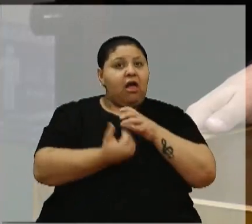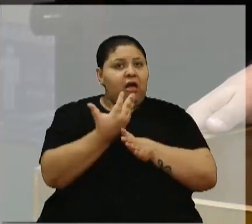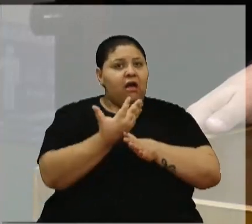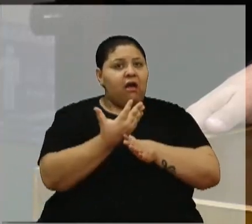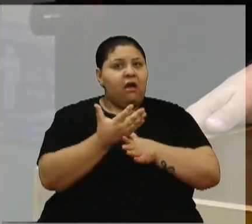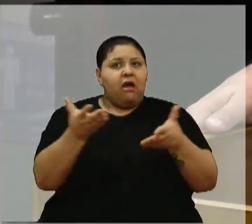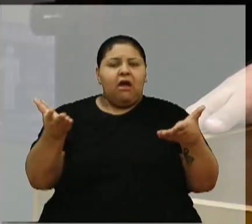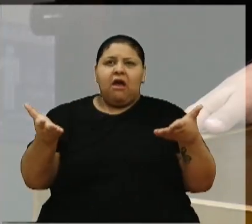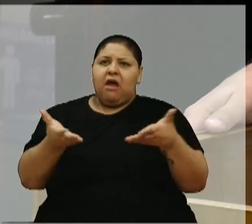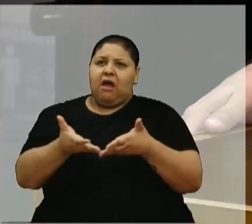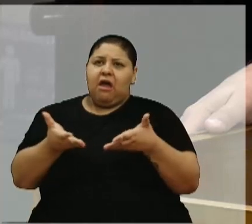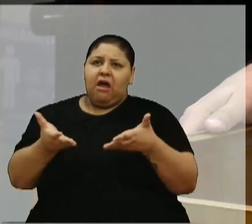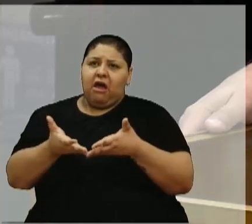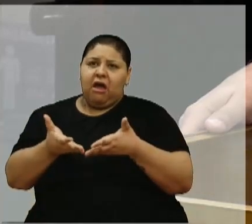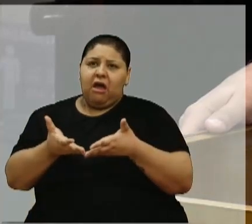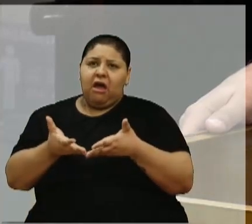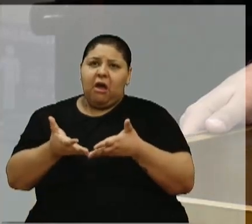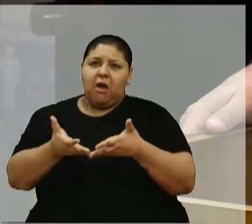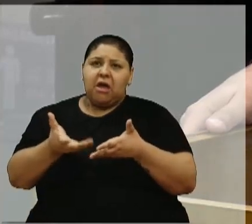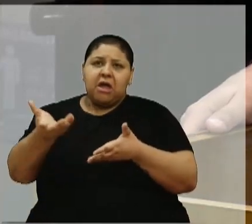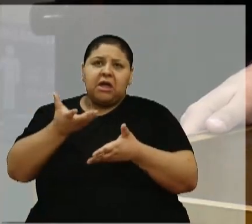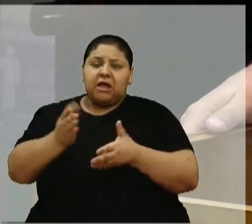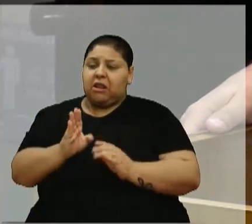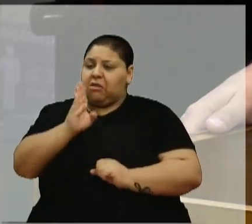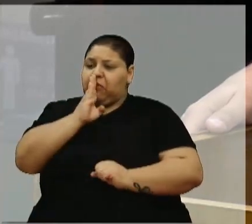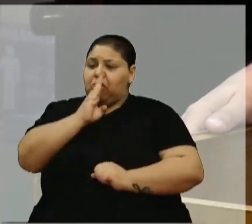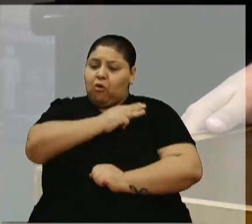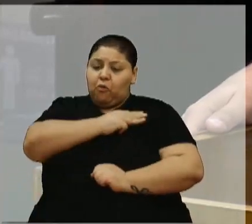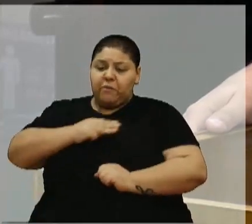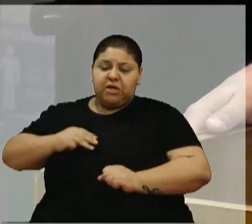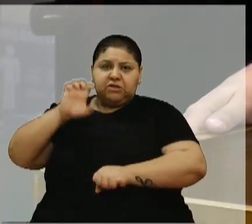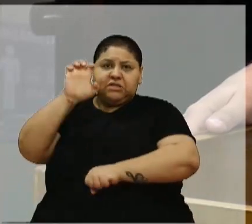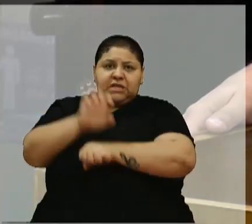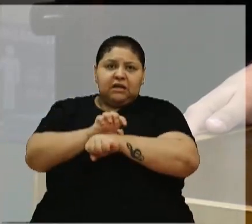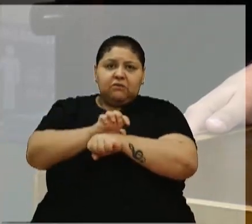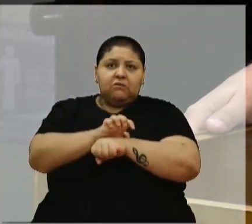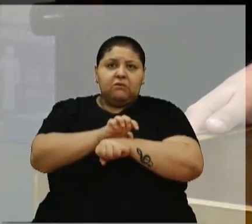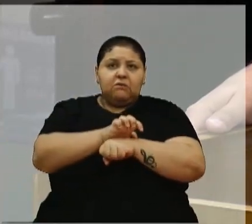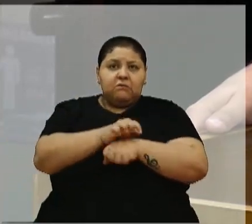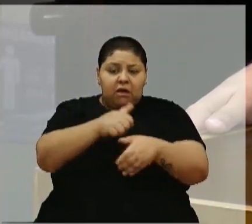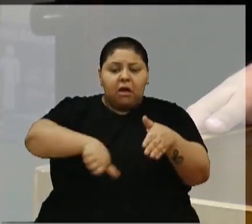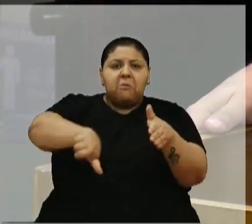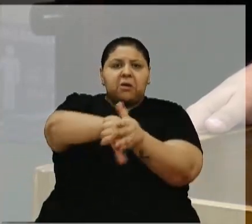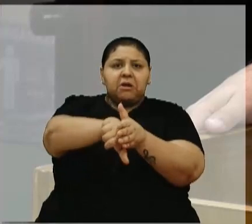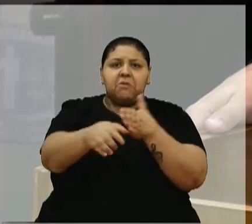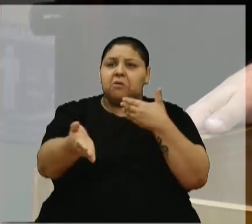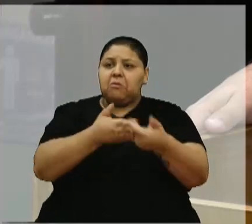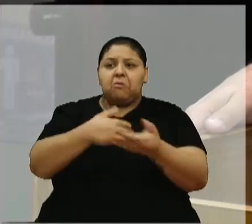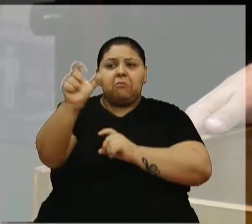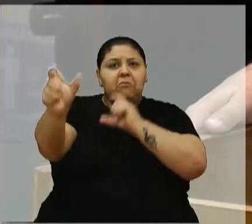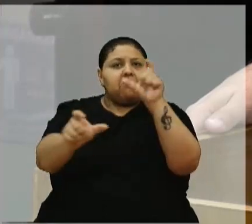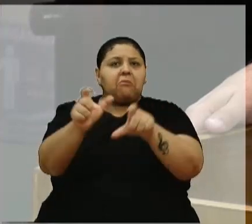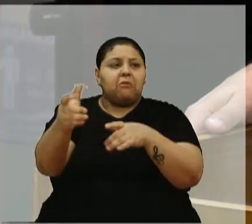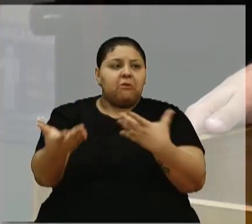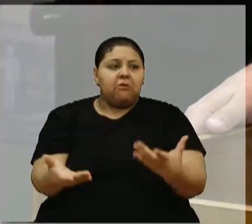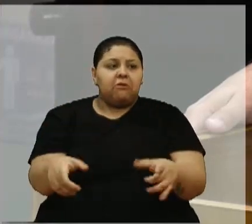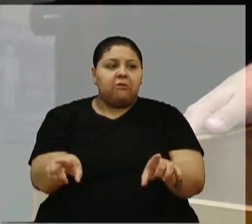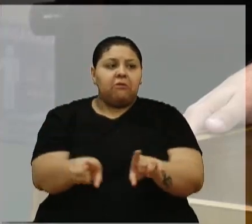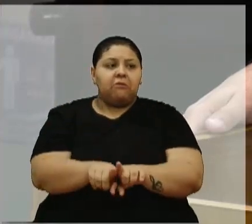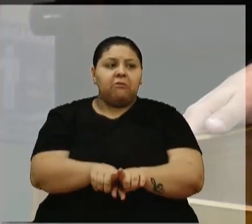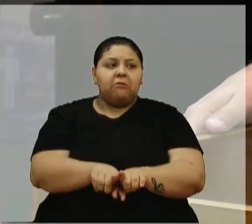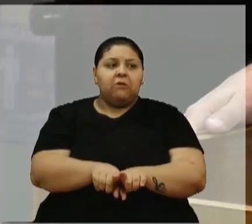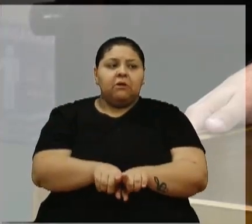o ministro de Estado é um crime. Ou qualquer pessoa. E isso, aliás, empalar não, nesse caso